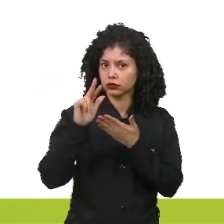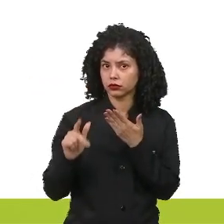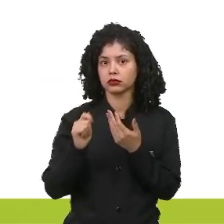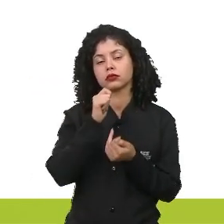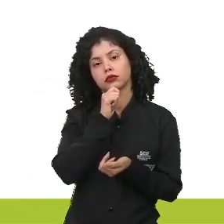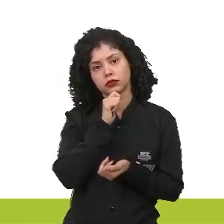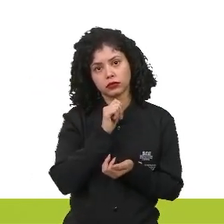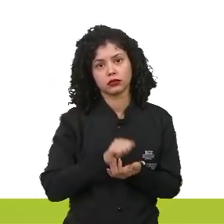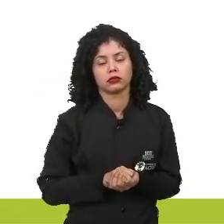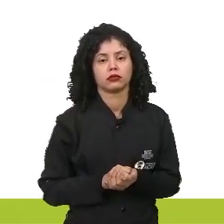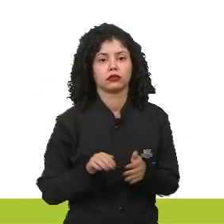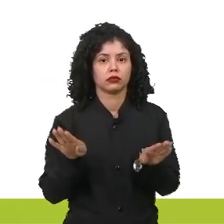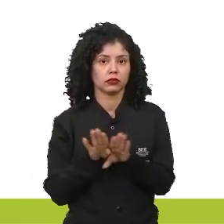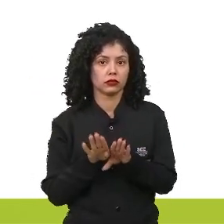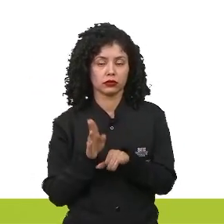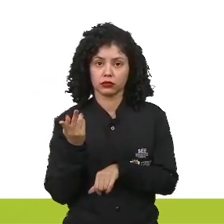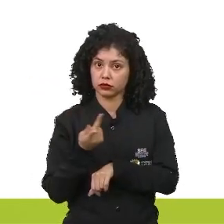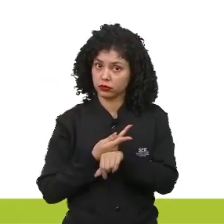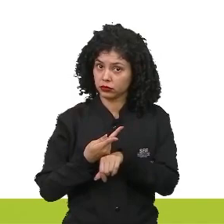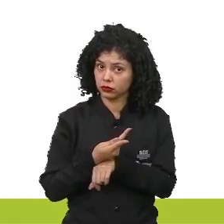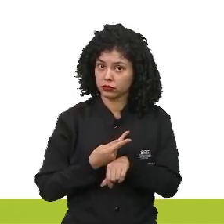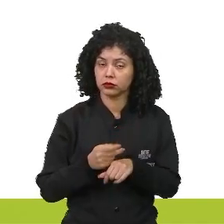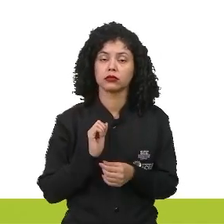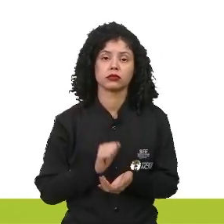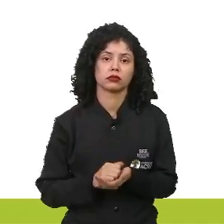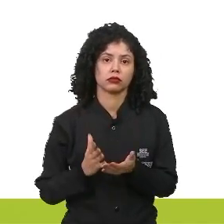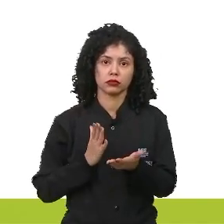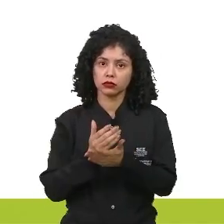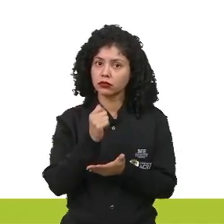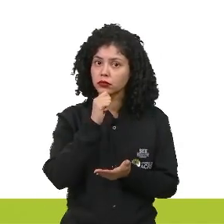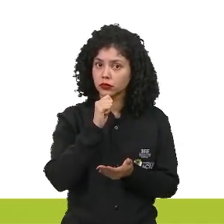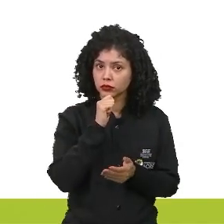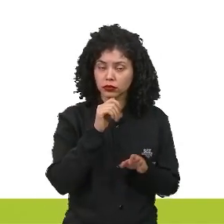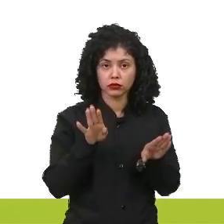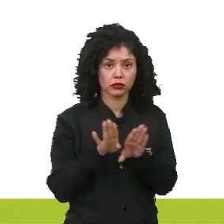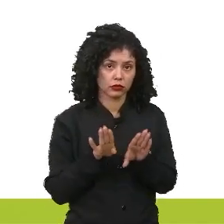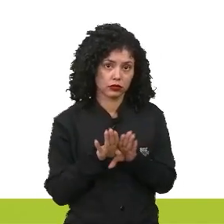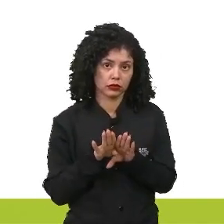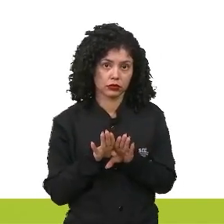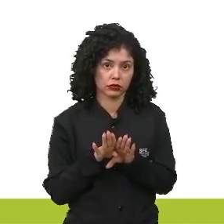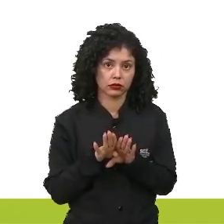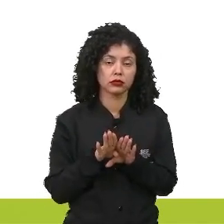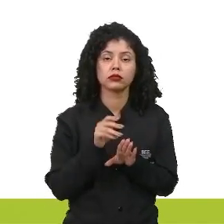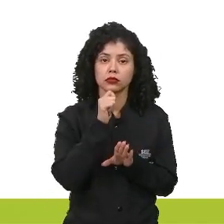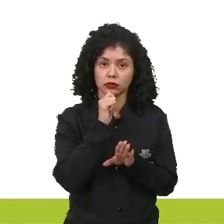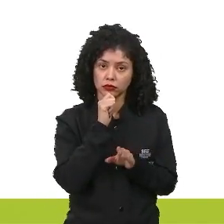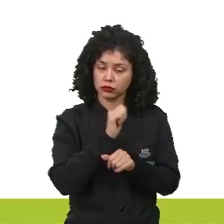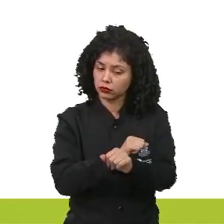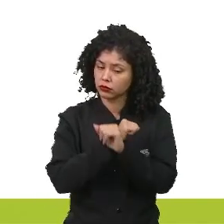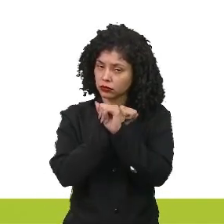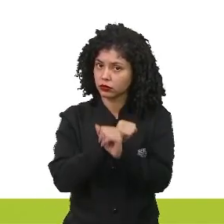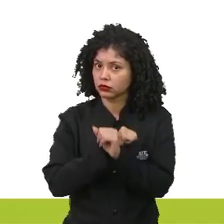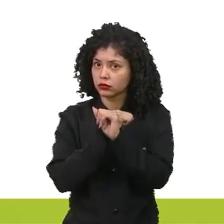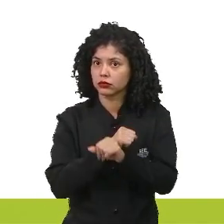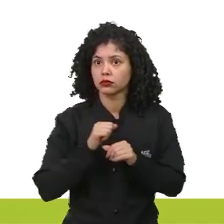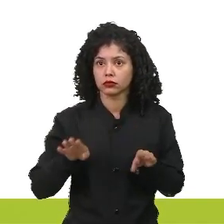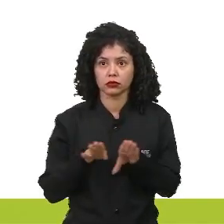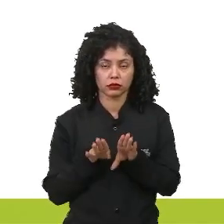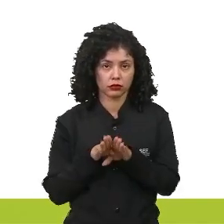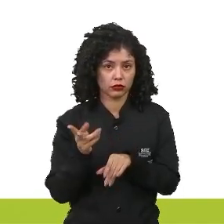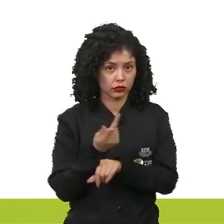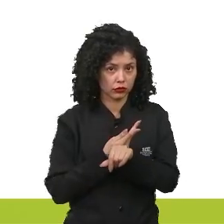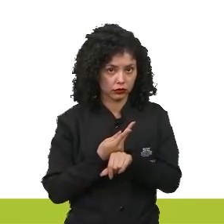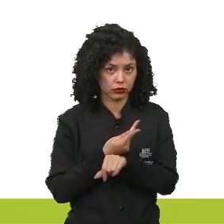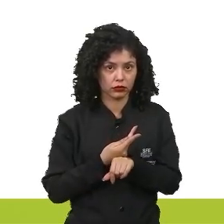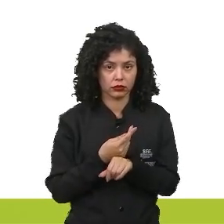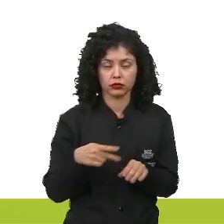objetivos. Eles poderiam estar procurando capturar indígenas, para submetê-los ao trabalho escravizado, eles poderiam estar procurando